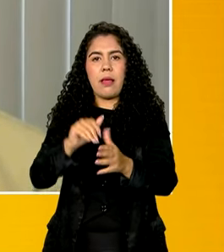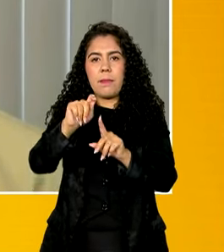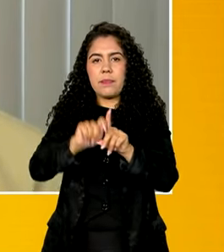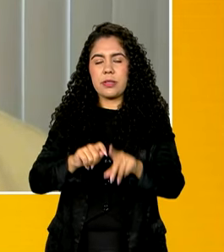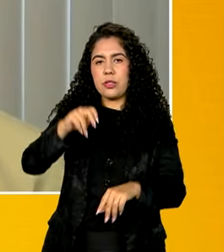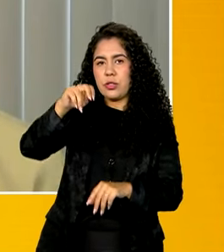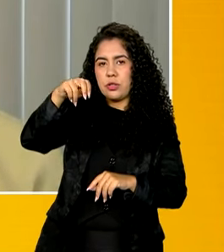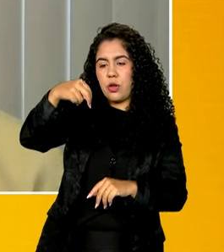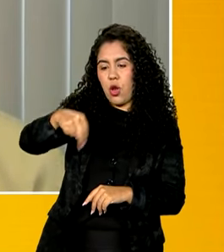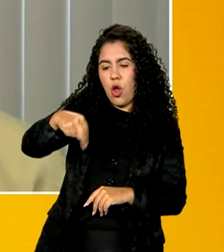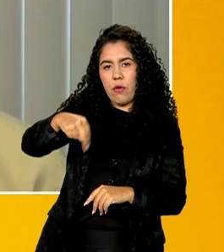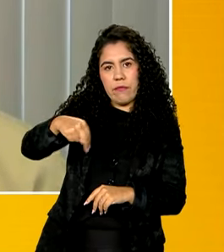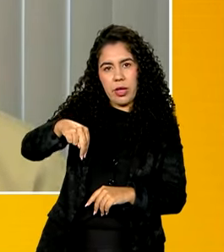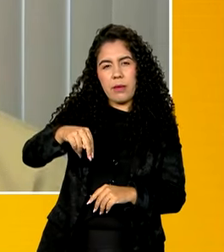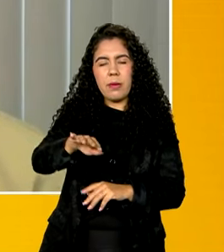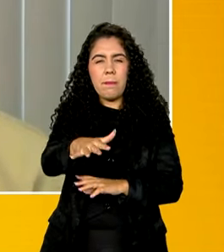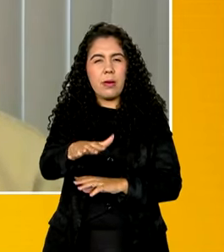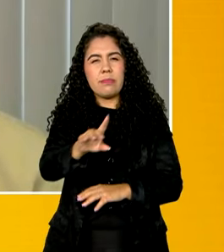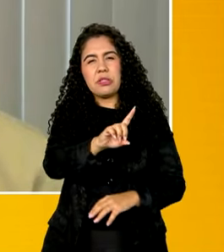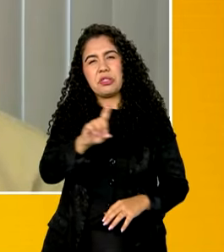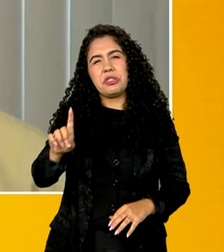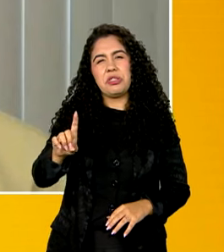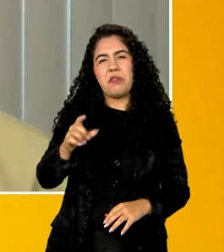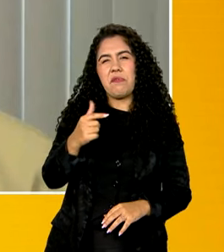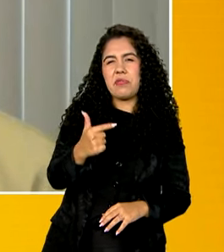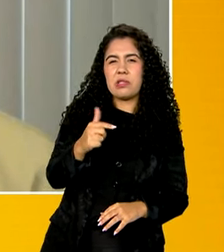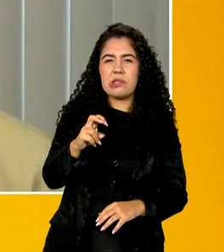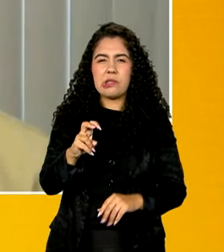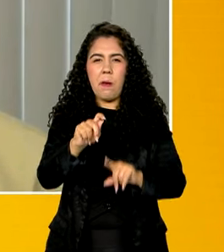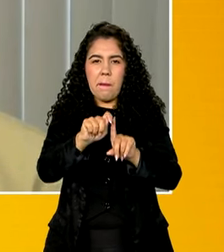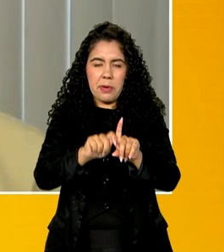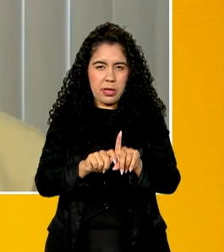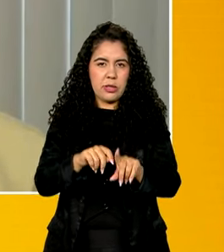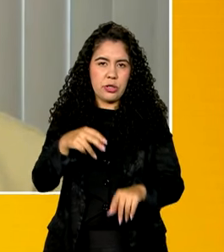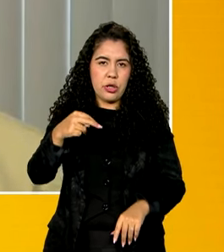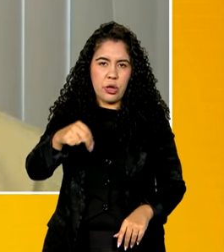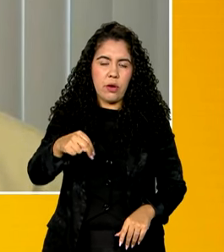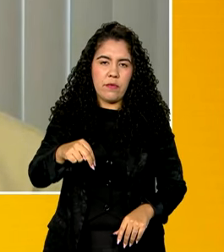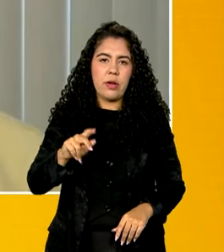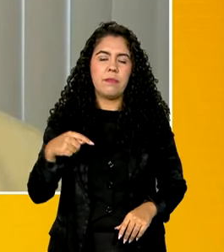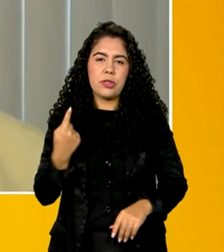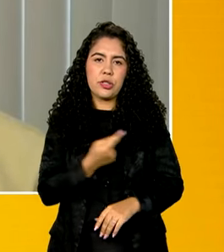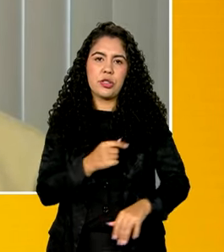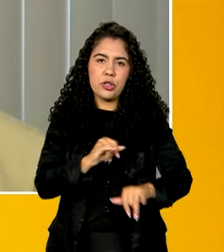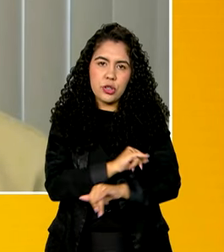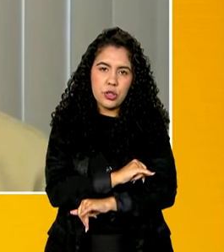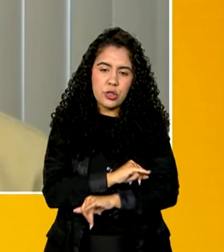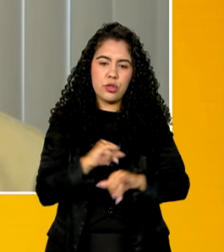nossa previsão aí, por volta do dia 20, 25 de novembro, né, a gente divulgar